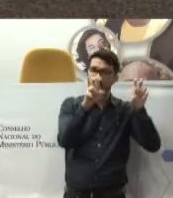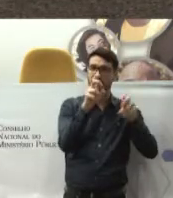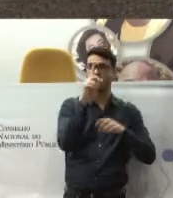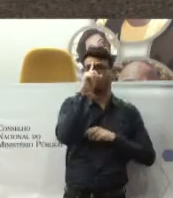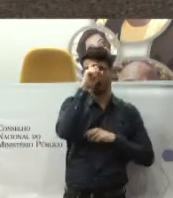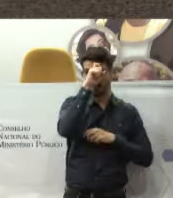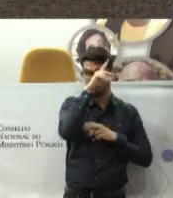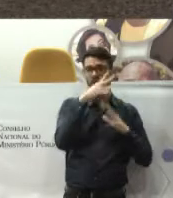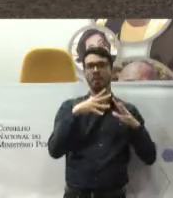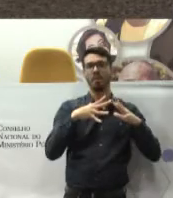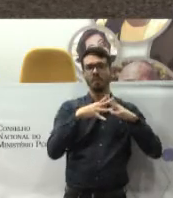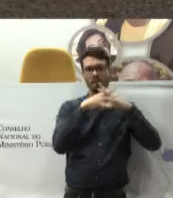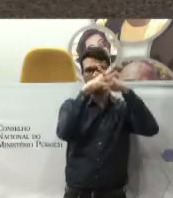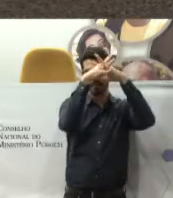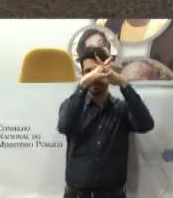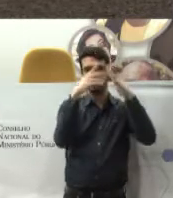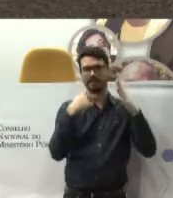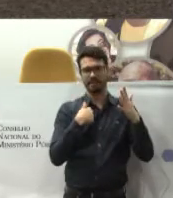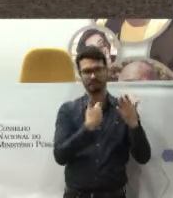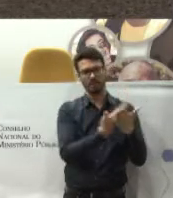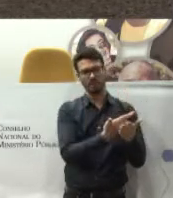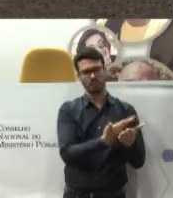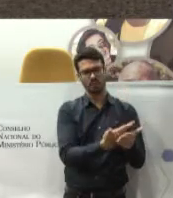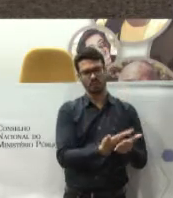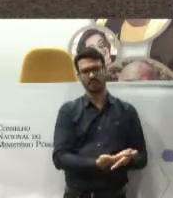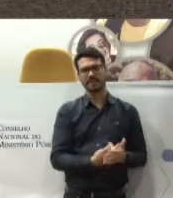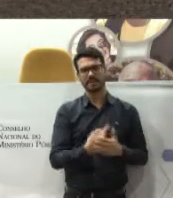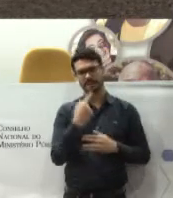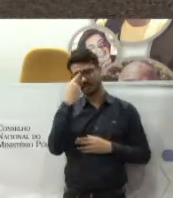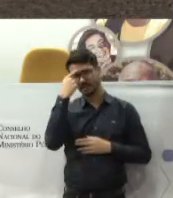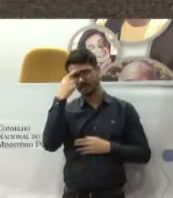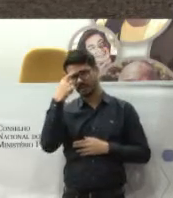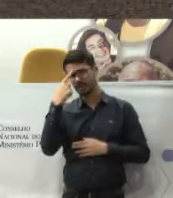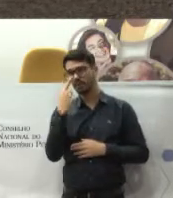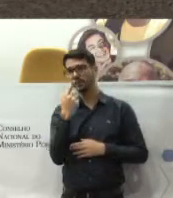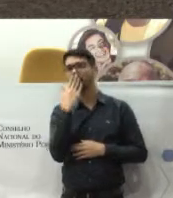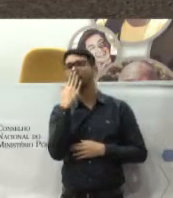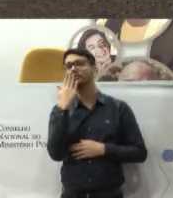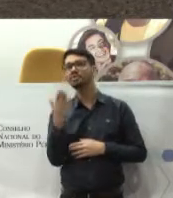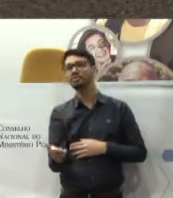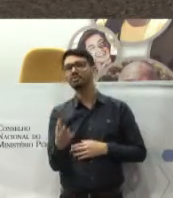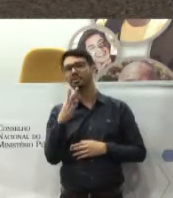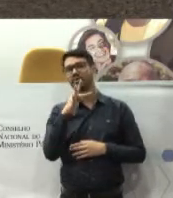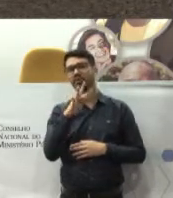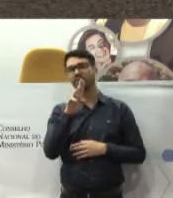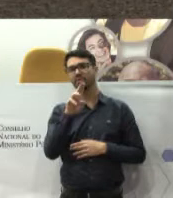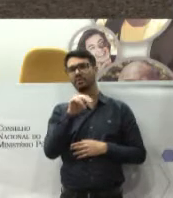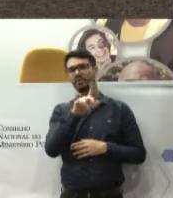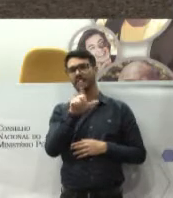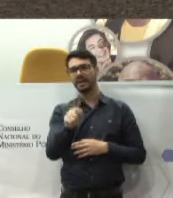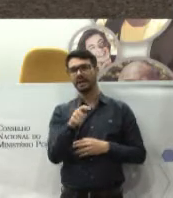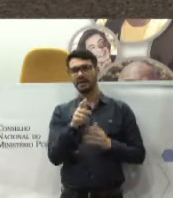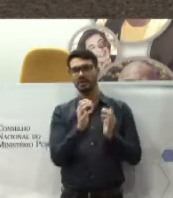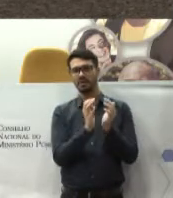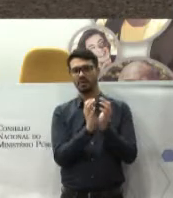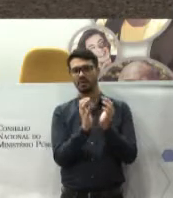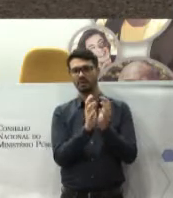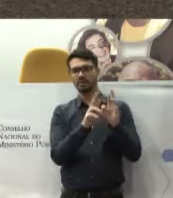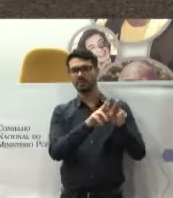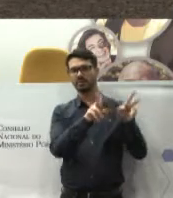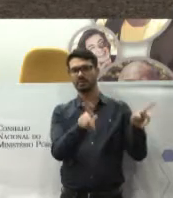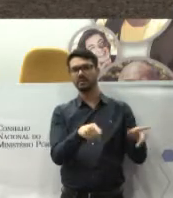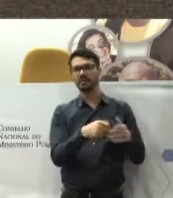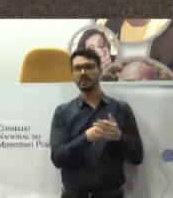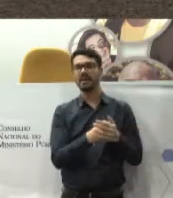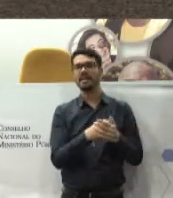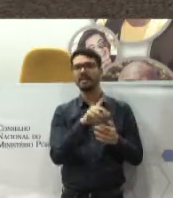E comecei a lidar e a estudar sobre um tipo de tutela coletiva diferenciada, que é das